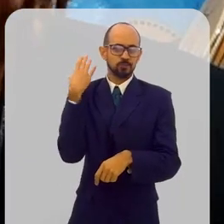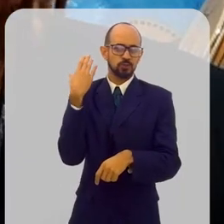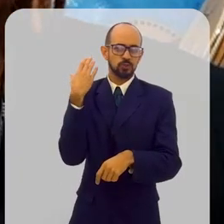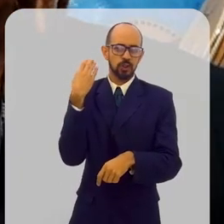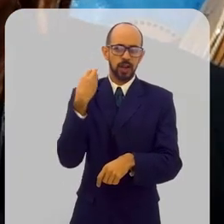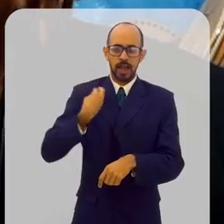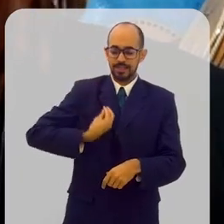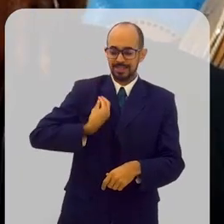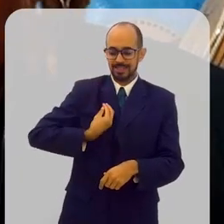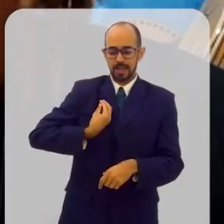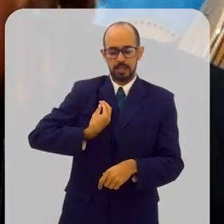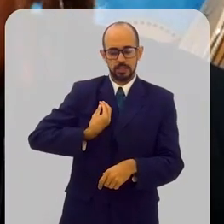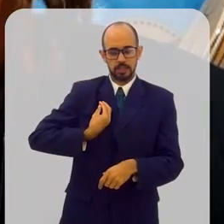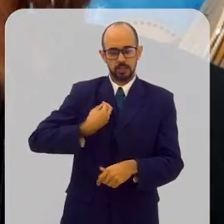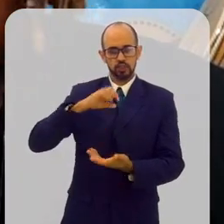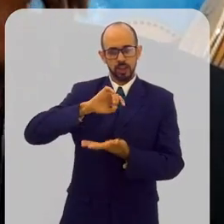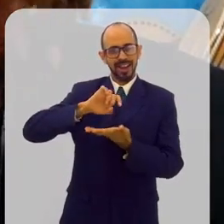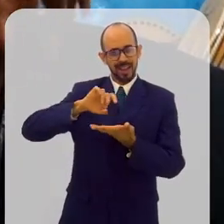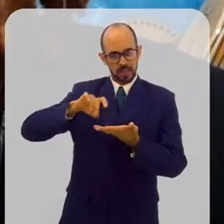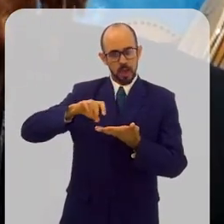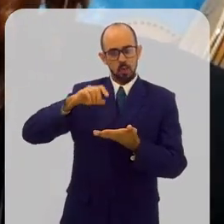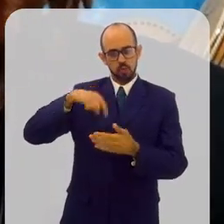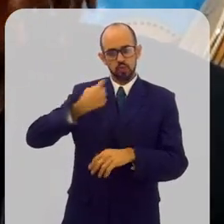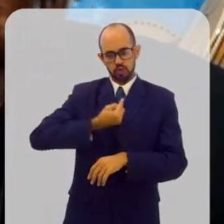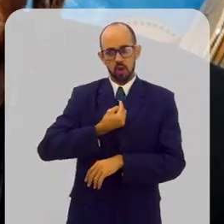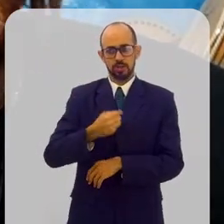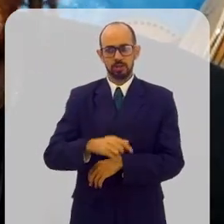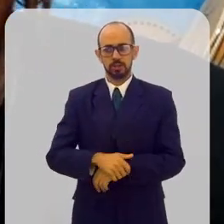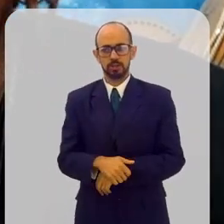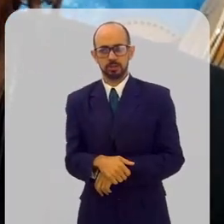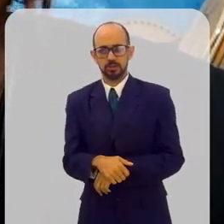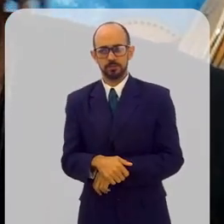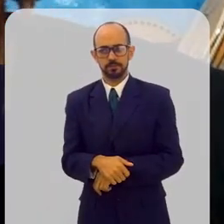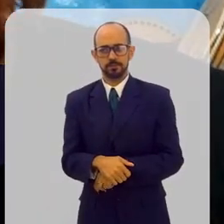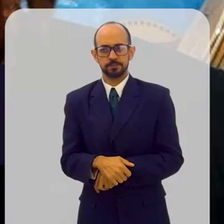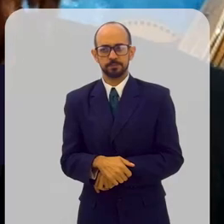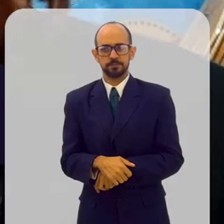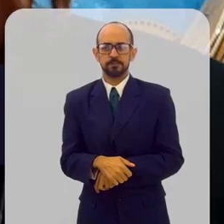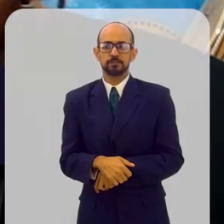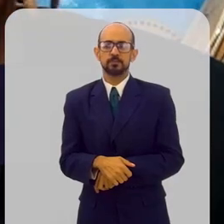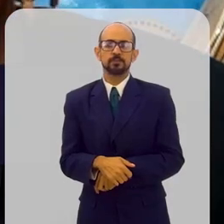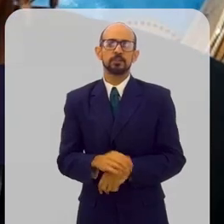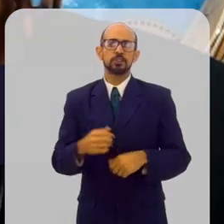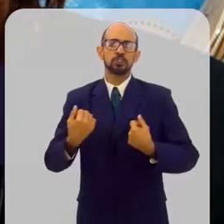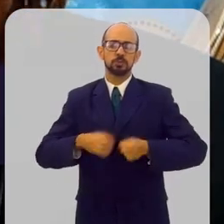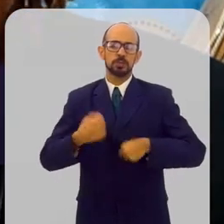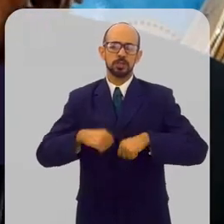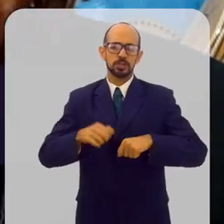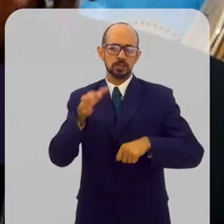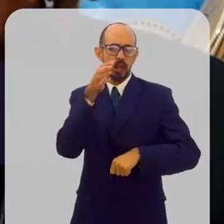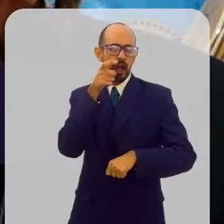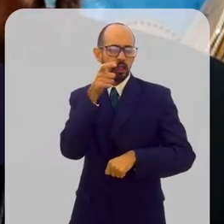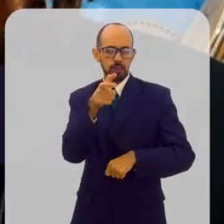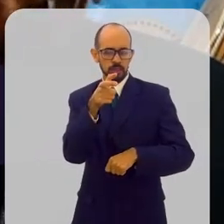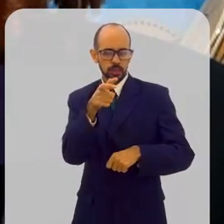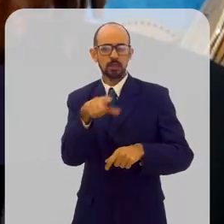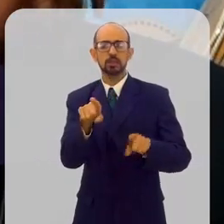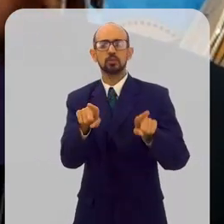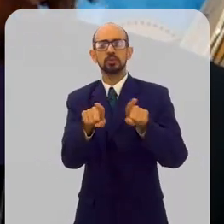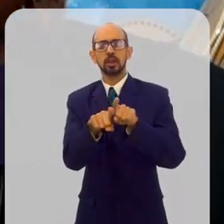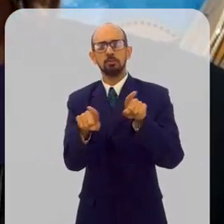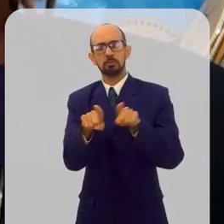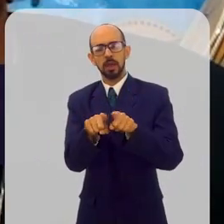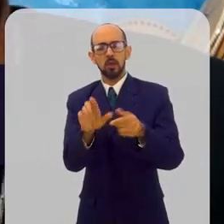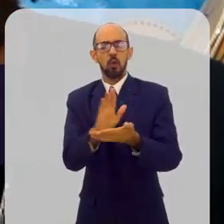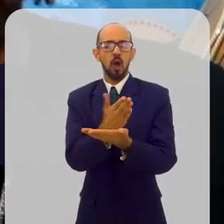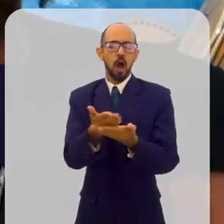sociedade ignorar as nossas existências, né? Está cada vez mais difícil. Eu acho que aí a gente também tem que ficar atento